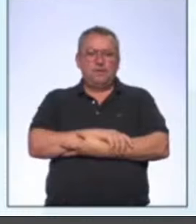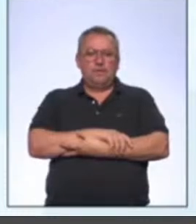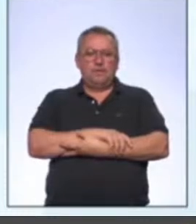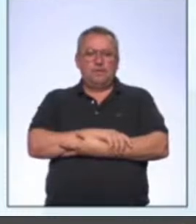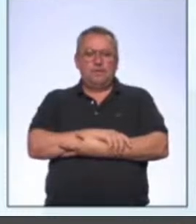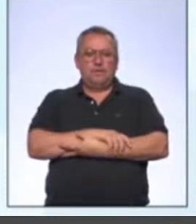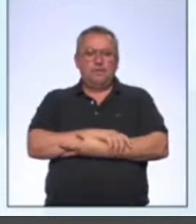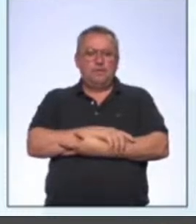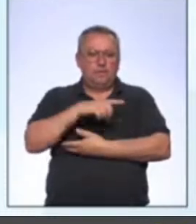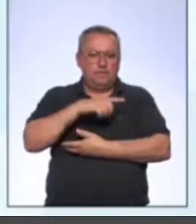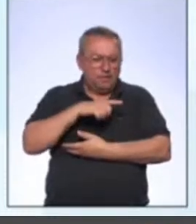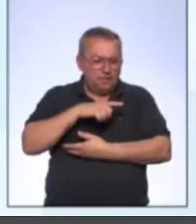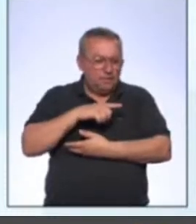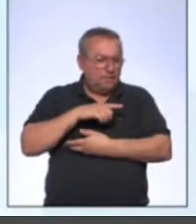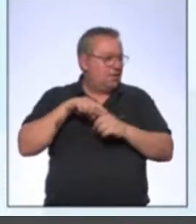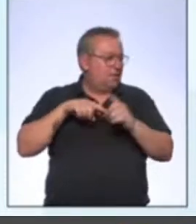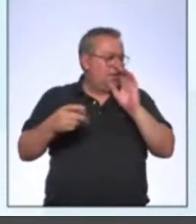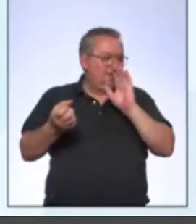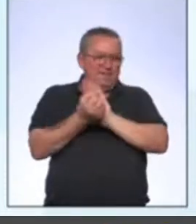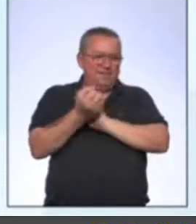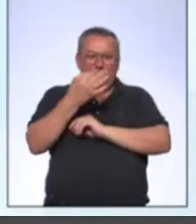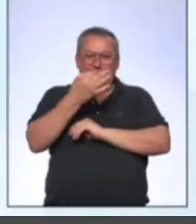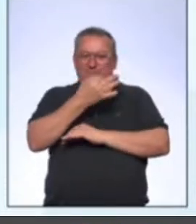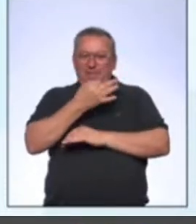tem a marca de oralidade.